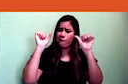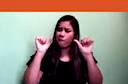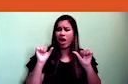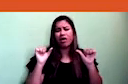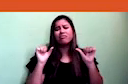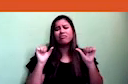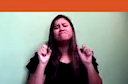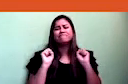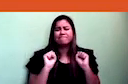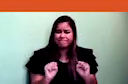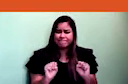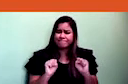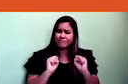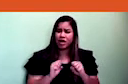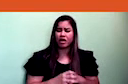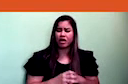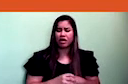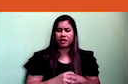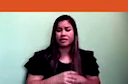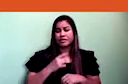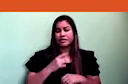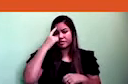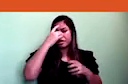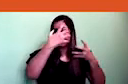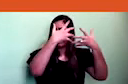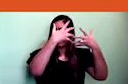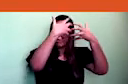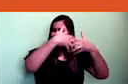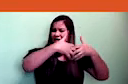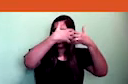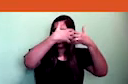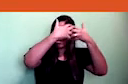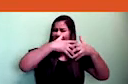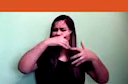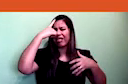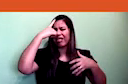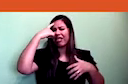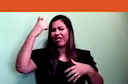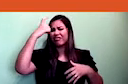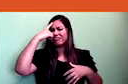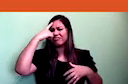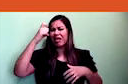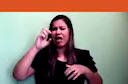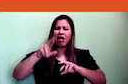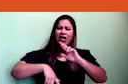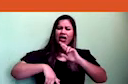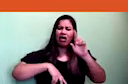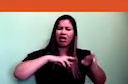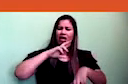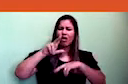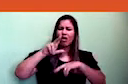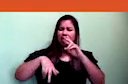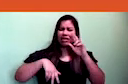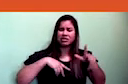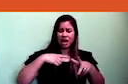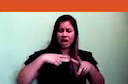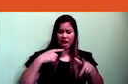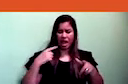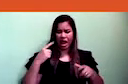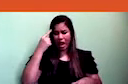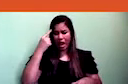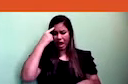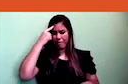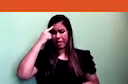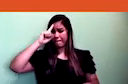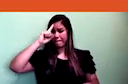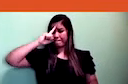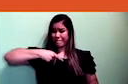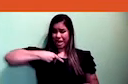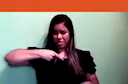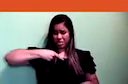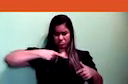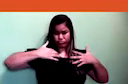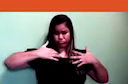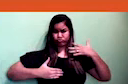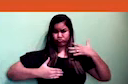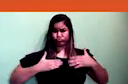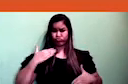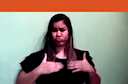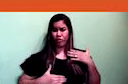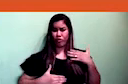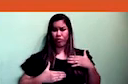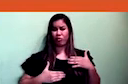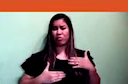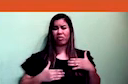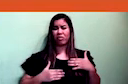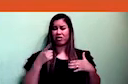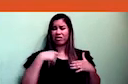mente, cheia de ideias nocivas, atua como um estímulo criador de emoções que afetam o corpo de forma negativa. E aí não é